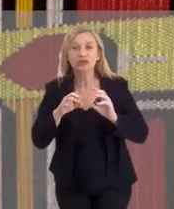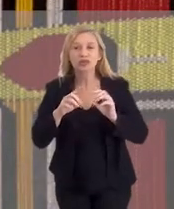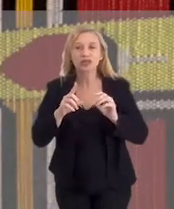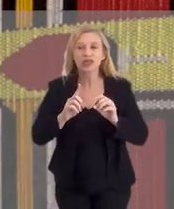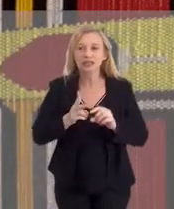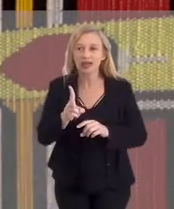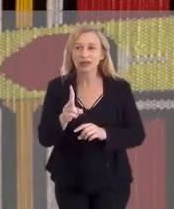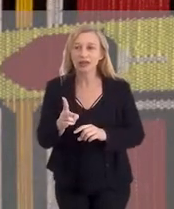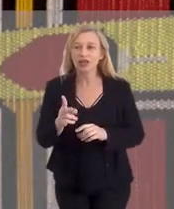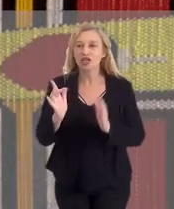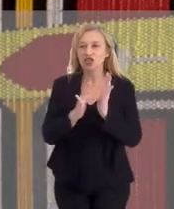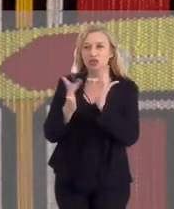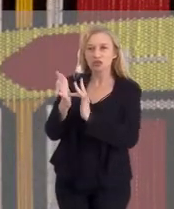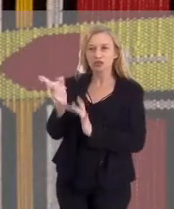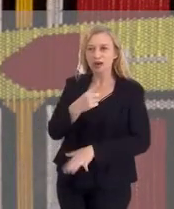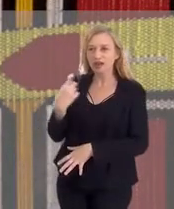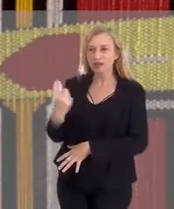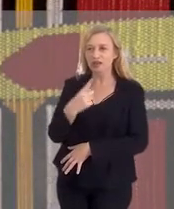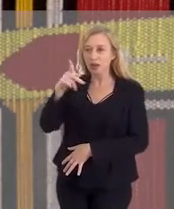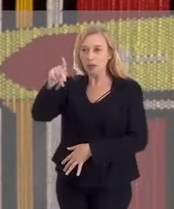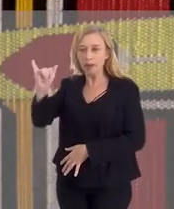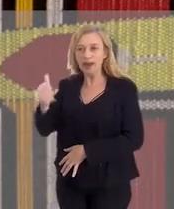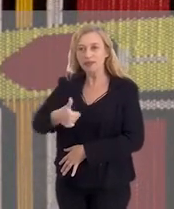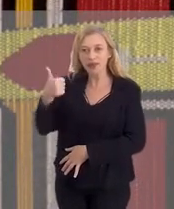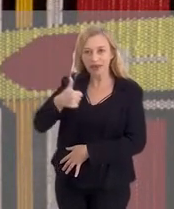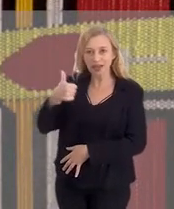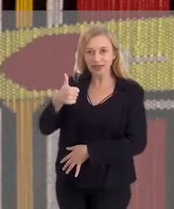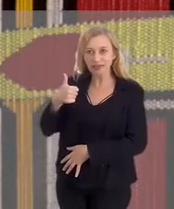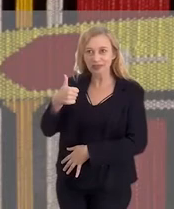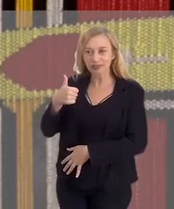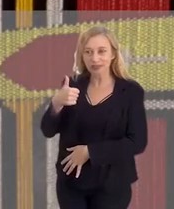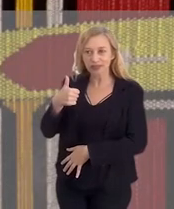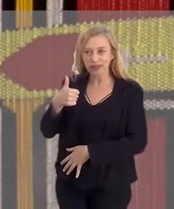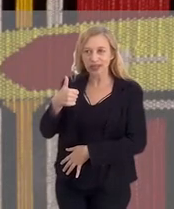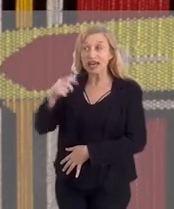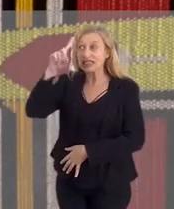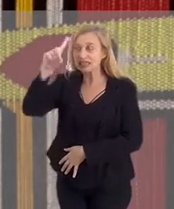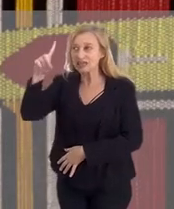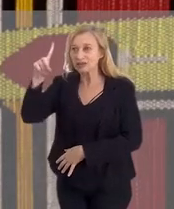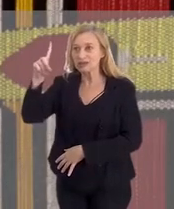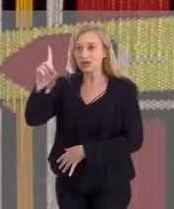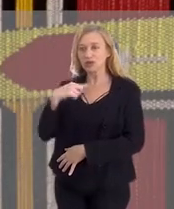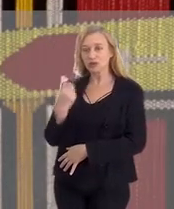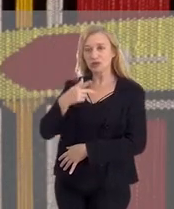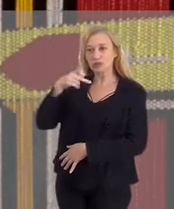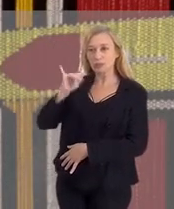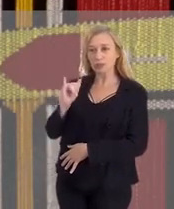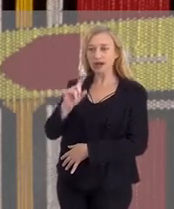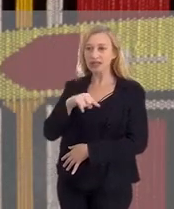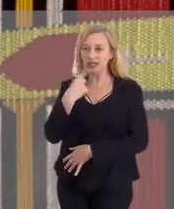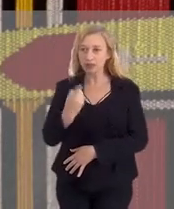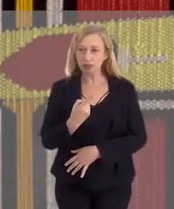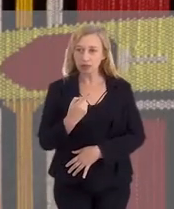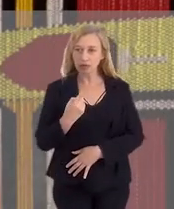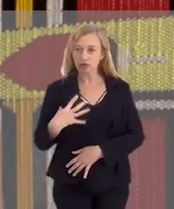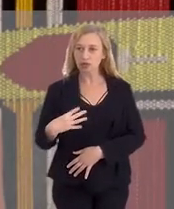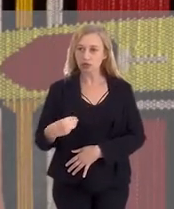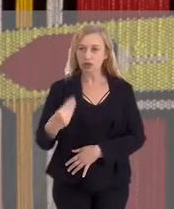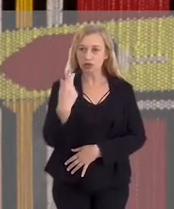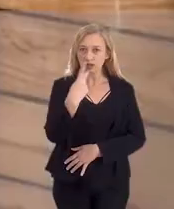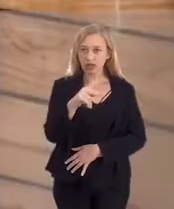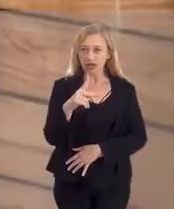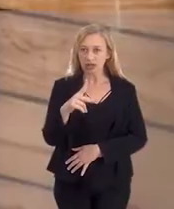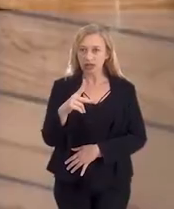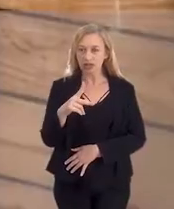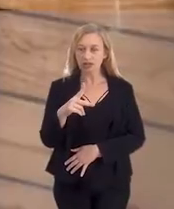todo. Então, Jesus para a gente é o pai primeiro, é o pai que... Deus é o pai primeiro. E depois vem o respeito